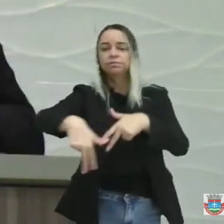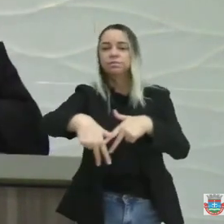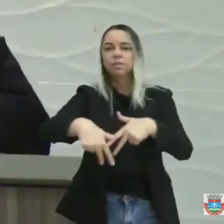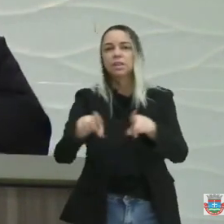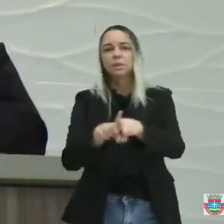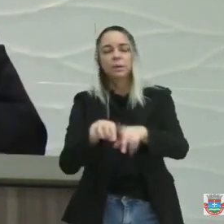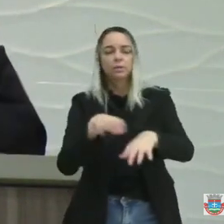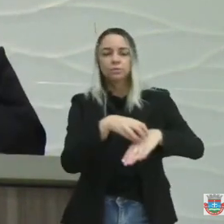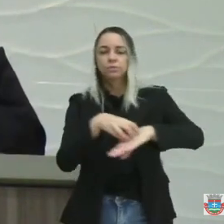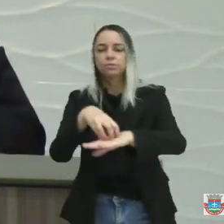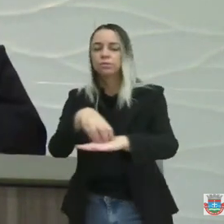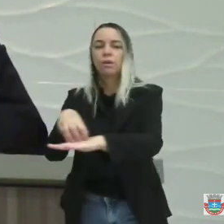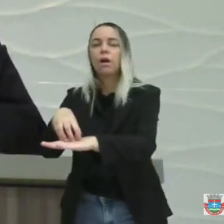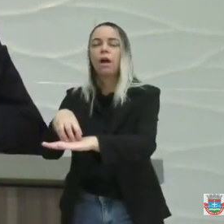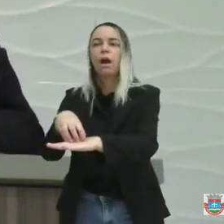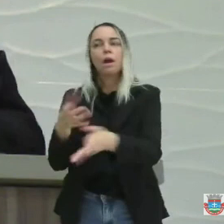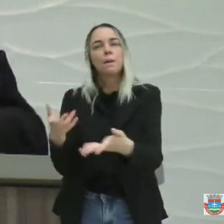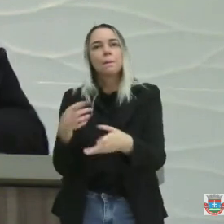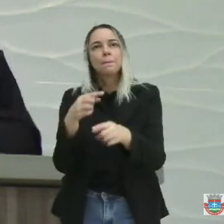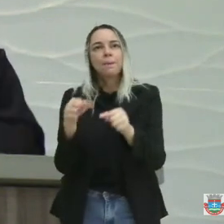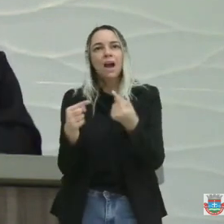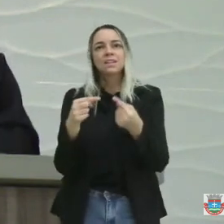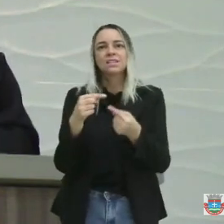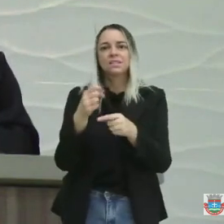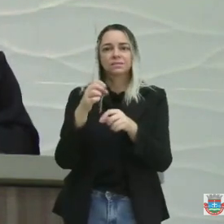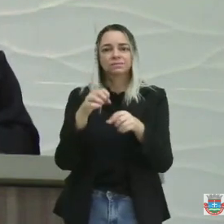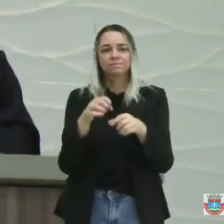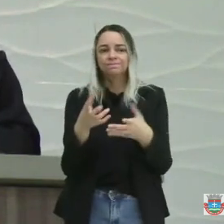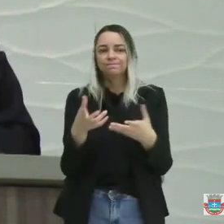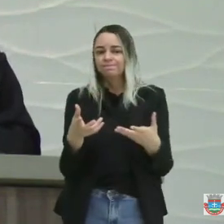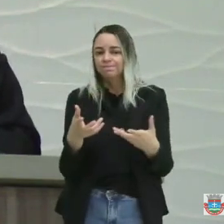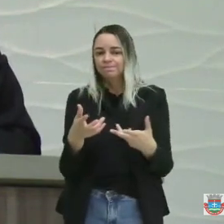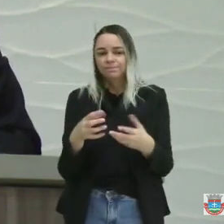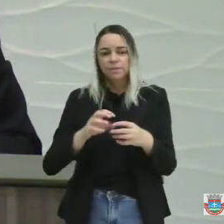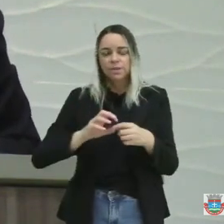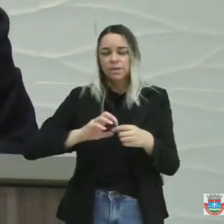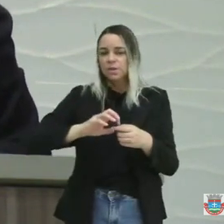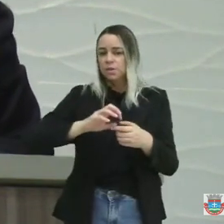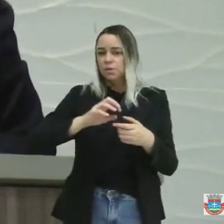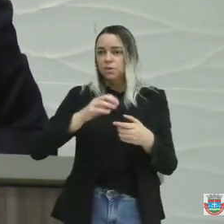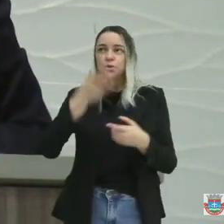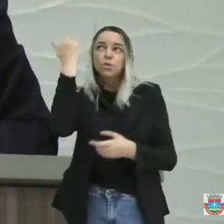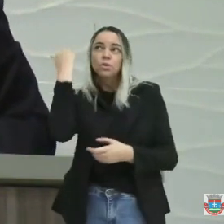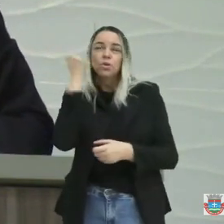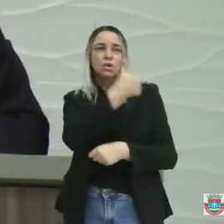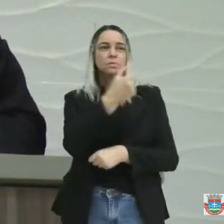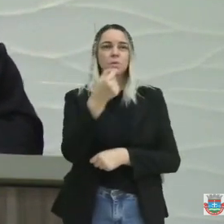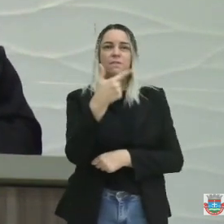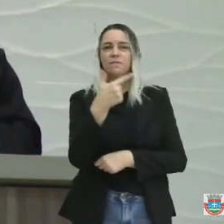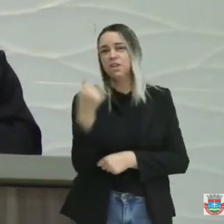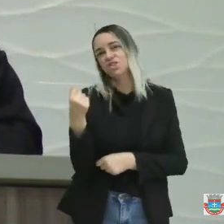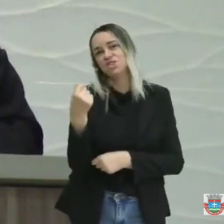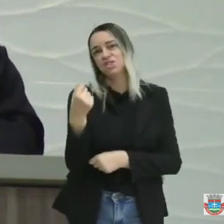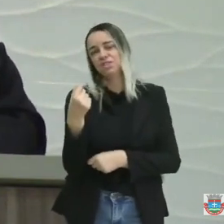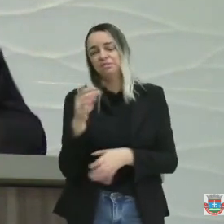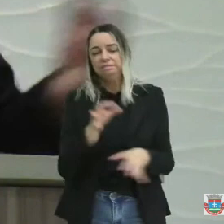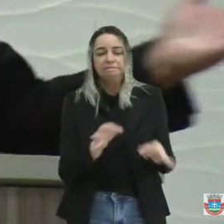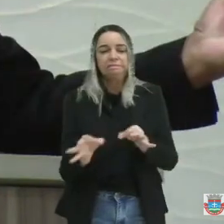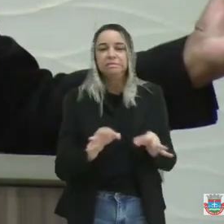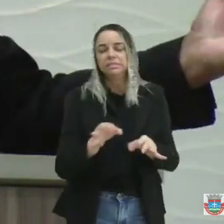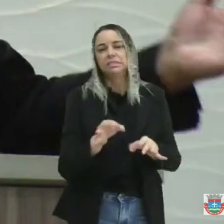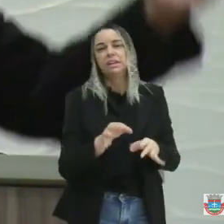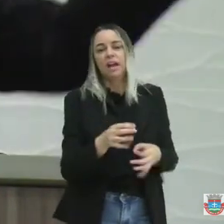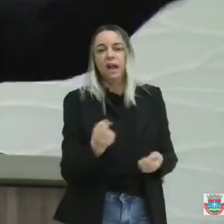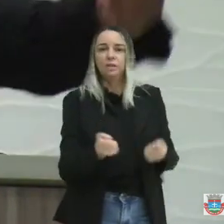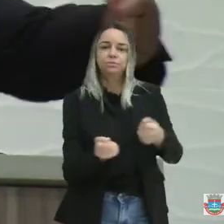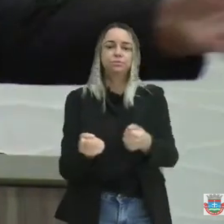que eu estou falando aí, passou uma máquina em 2020 e precisa se passar o mais rápido possível. Outra